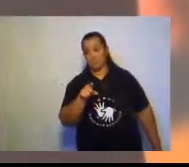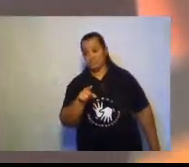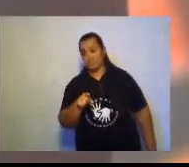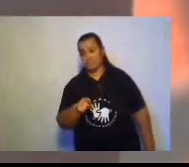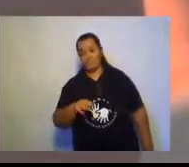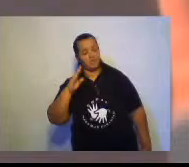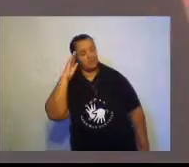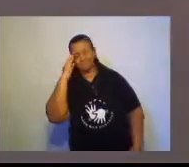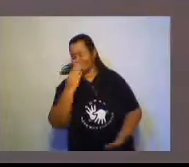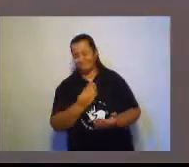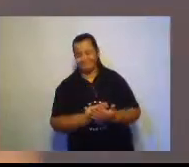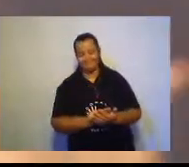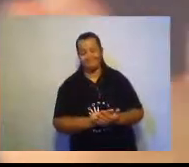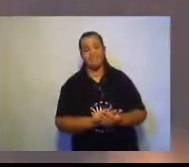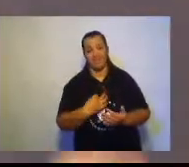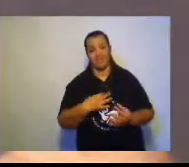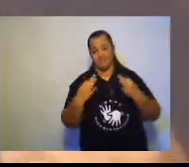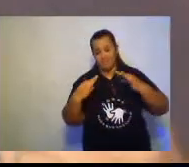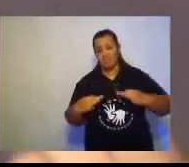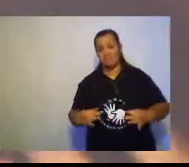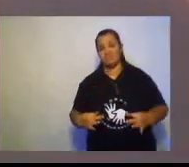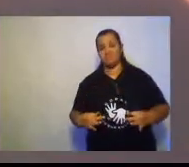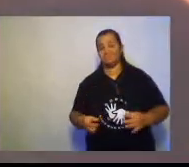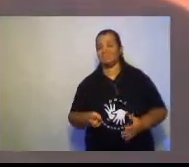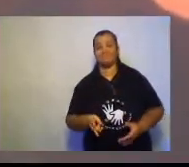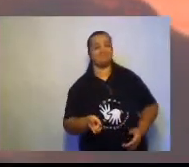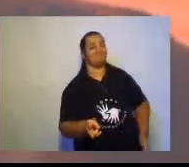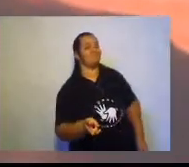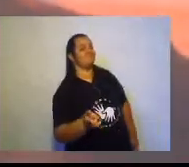Você não acredita, mas eu fui